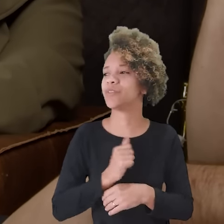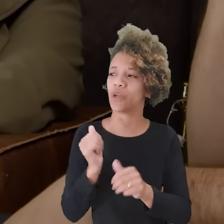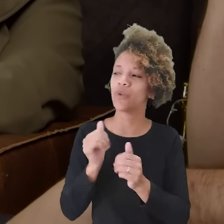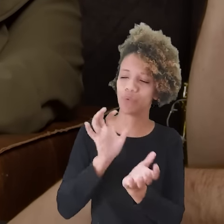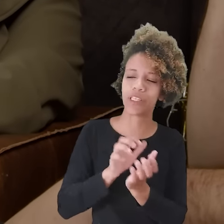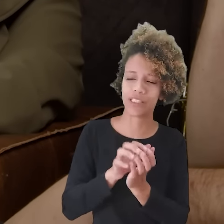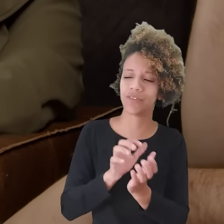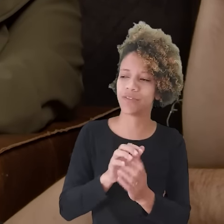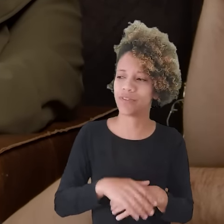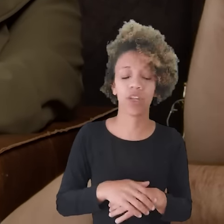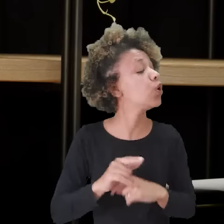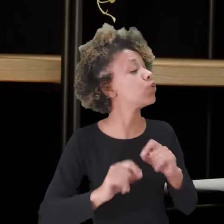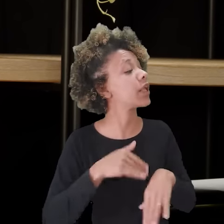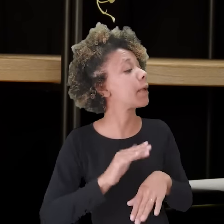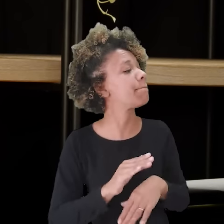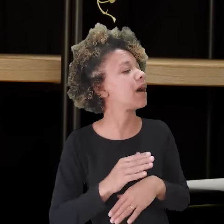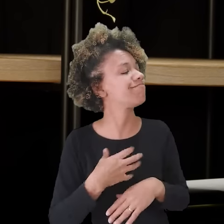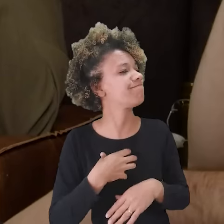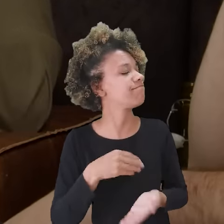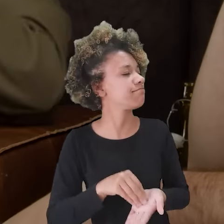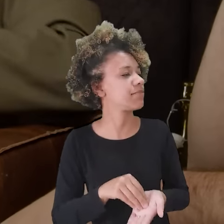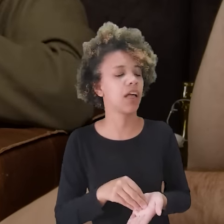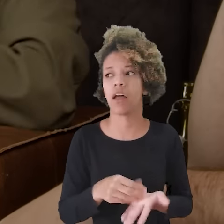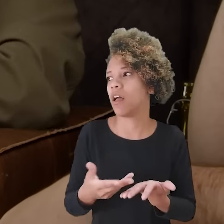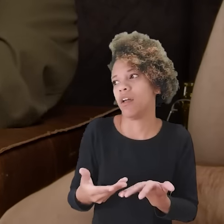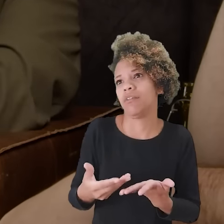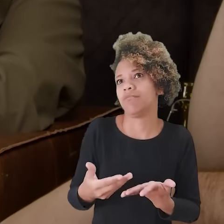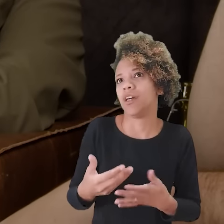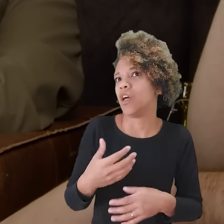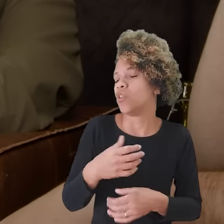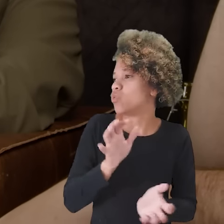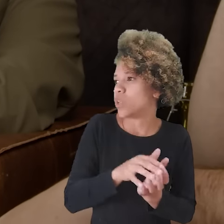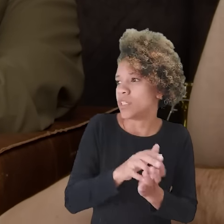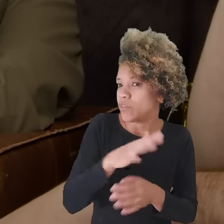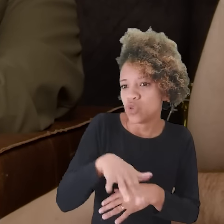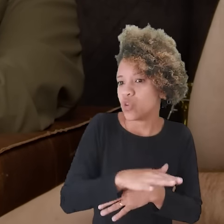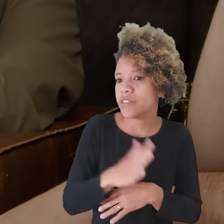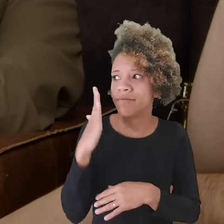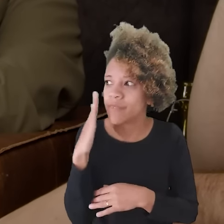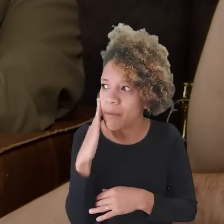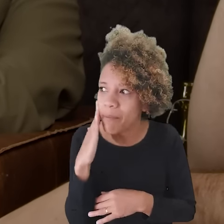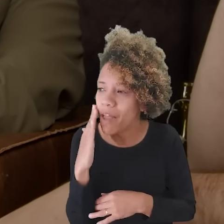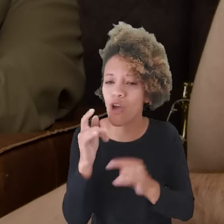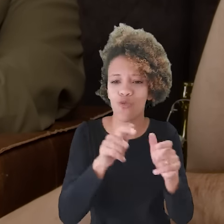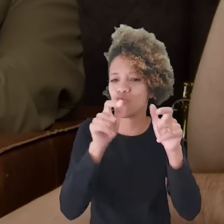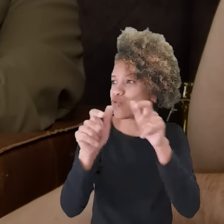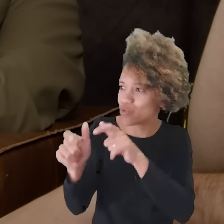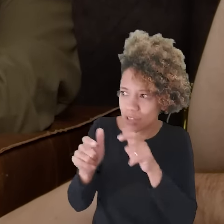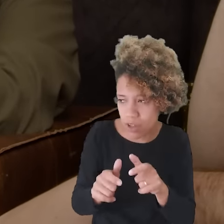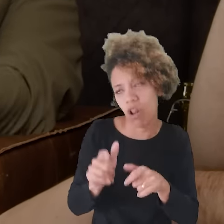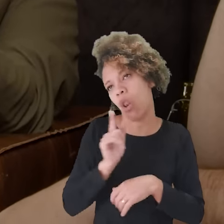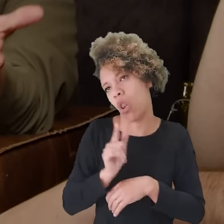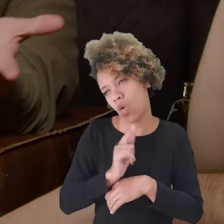do Recife cara eu sinto muita falta do do Recife tudo de de saber os